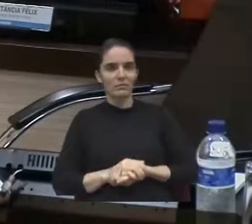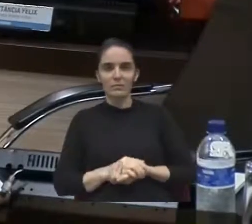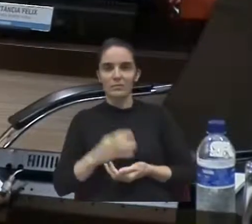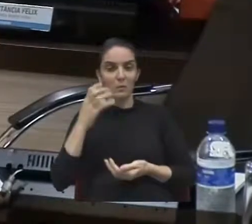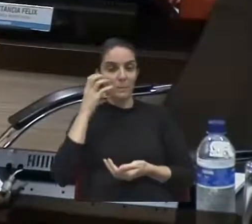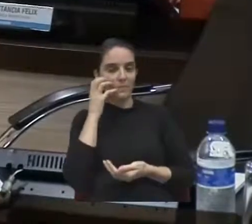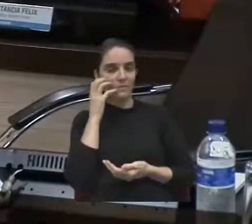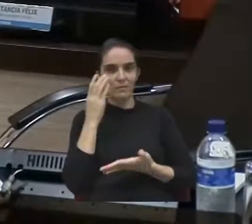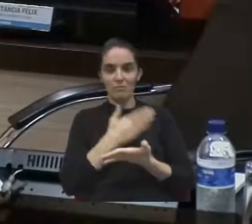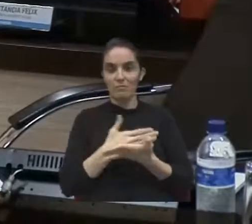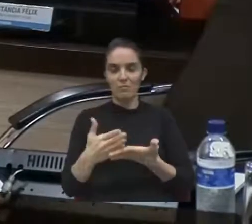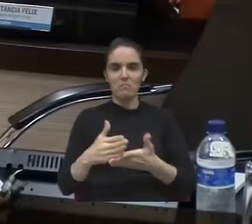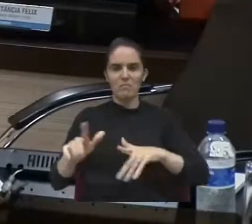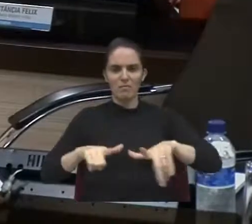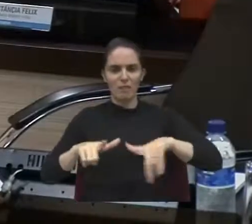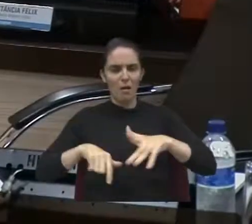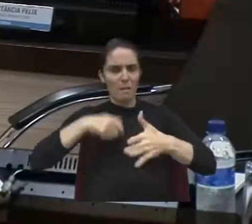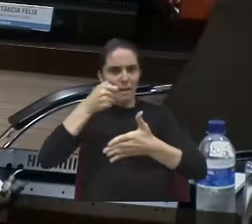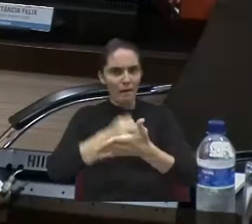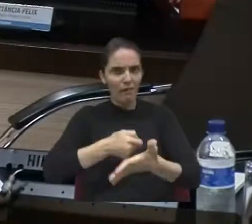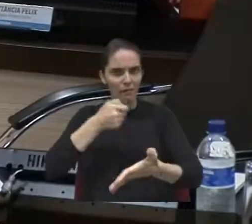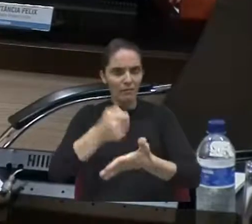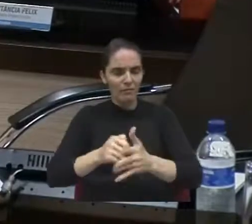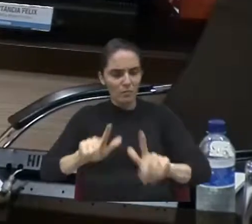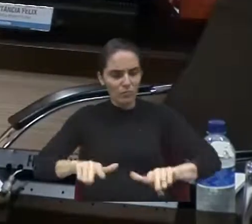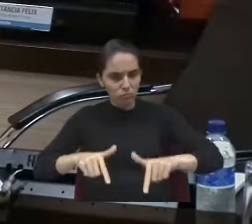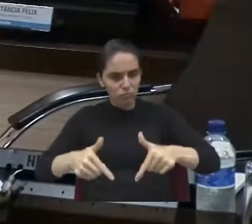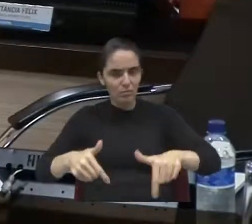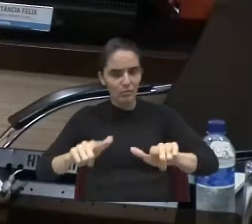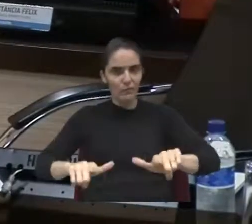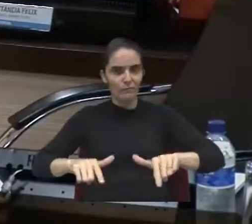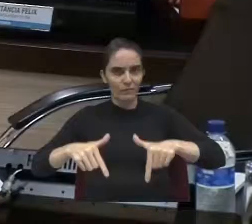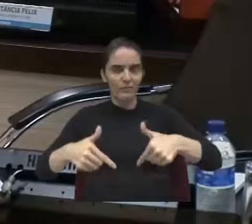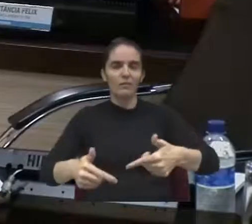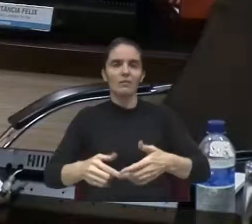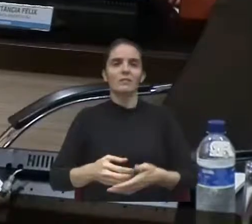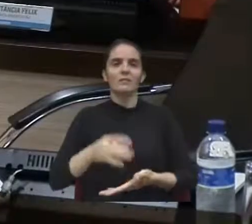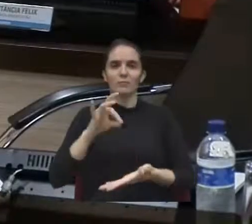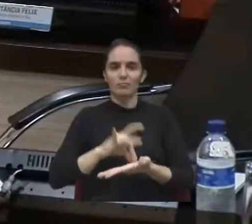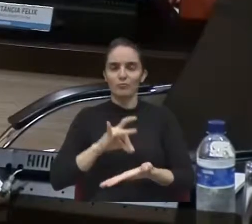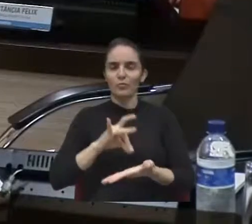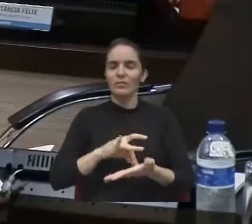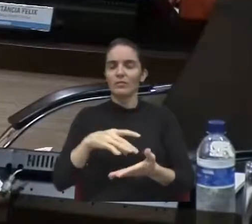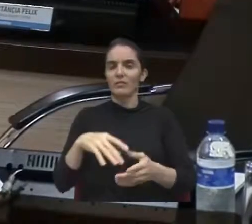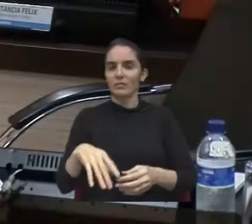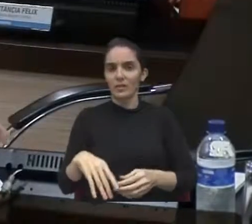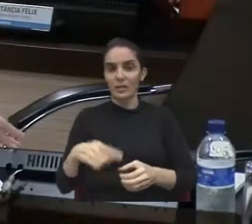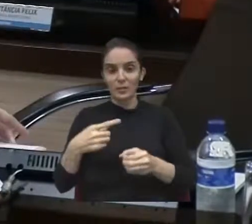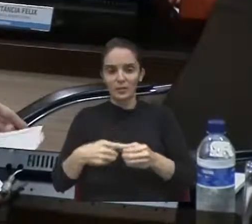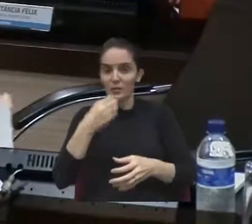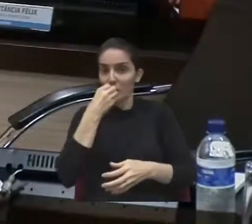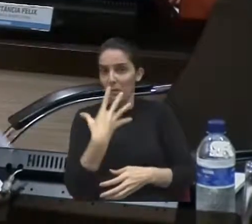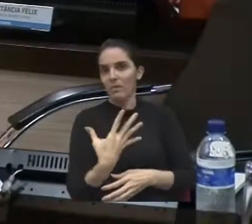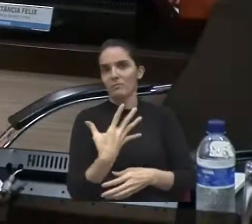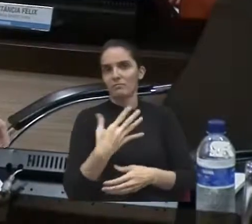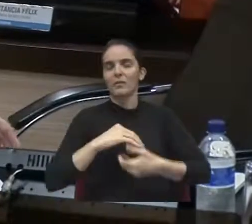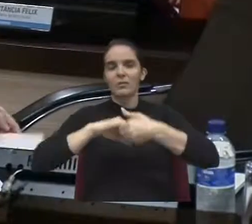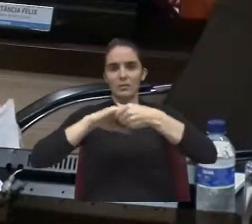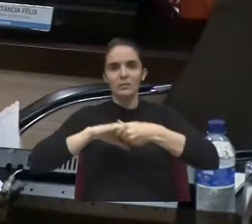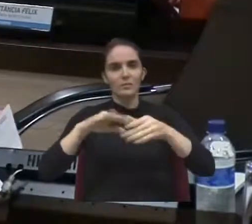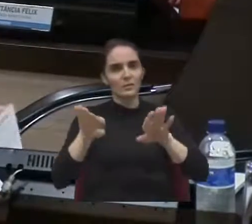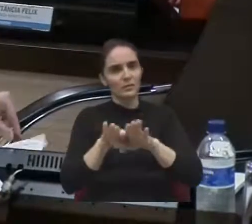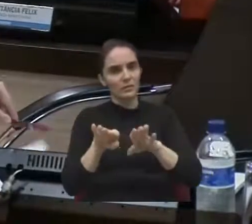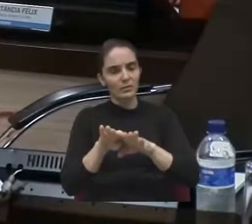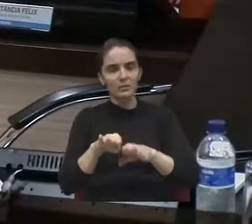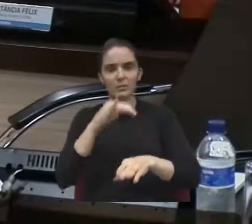conforto e a gente vai para um pleito, com certeza a cidade tem muito a ganhar. Parabenizar também pela menção na revista